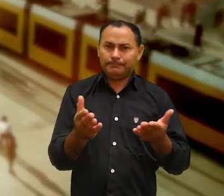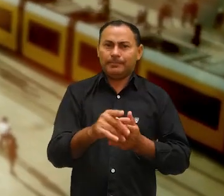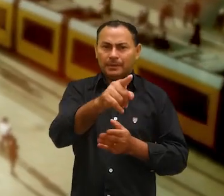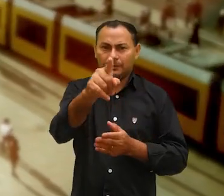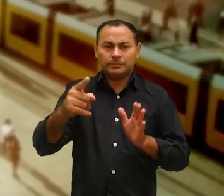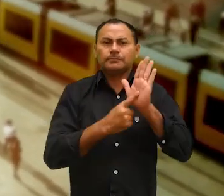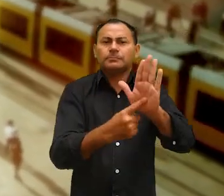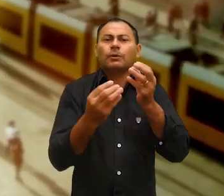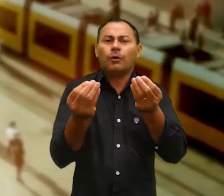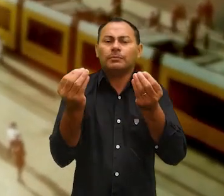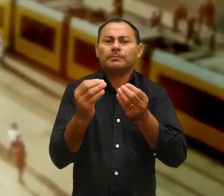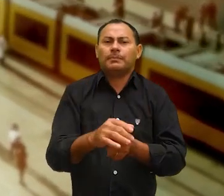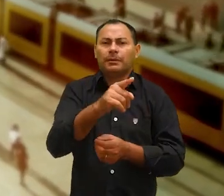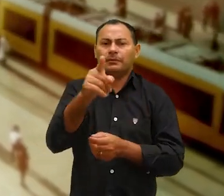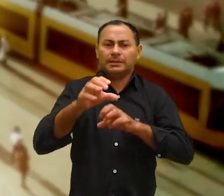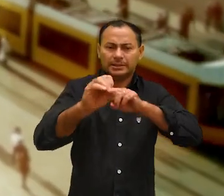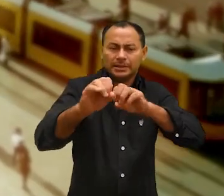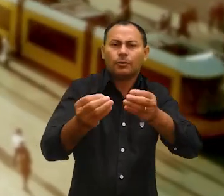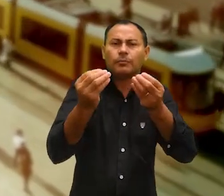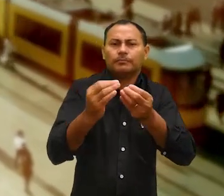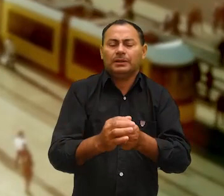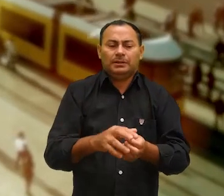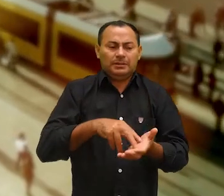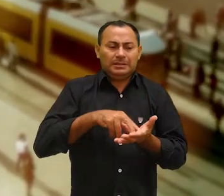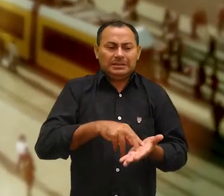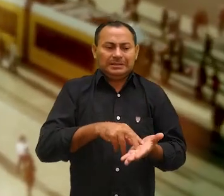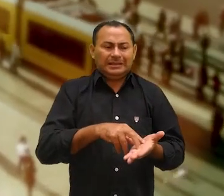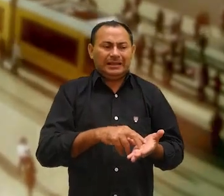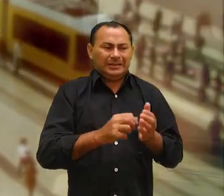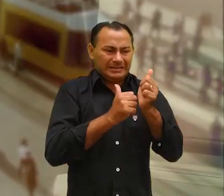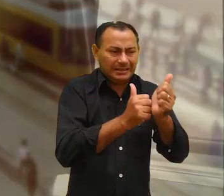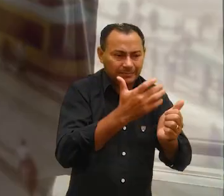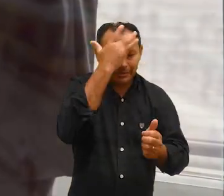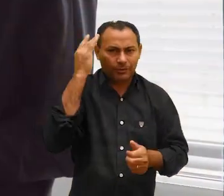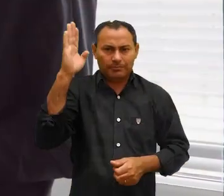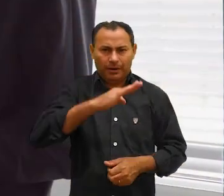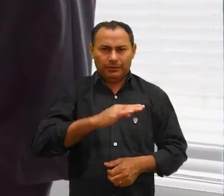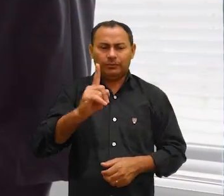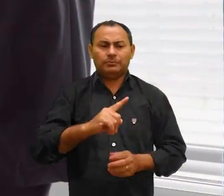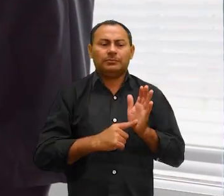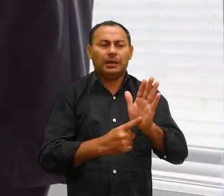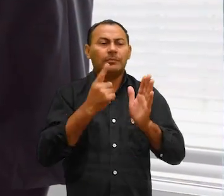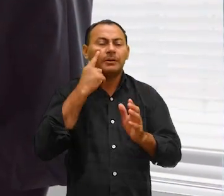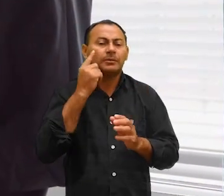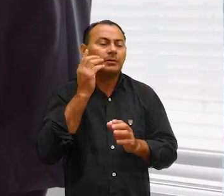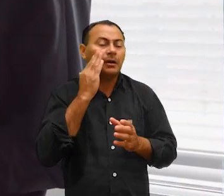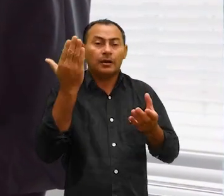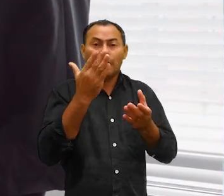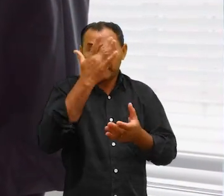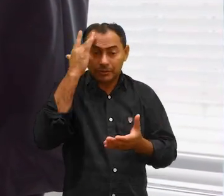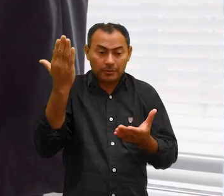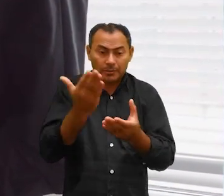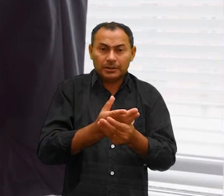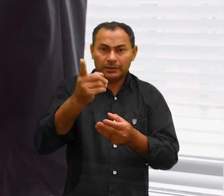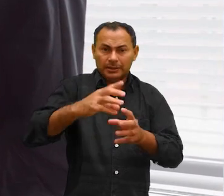como vocês mostram isso? Como vocês ensinam isso? Não resistindo ao homem perverso. Deem a outra face. Se alguém processar